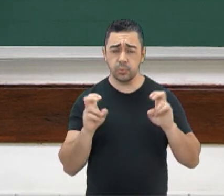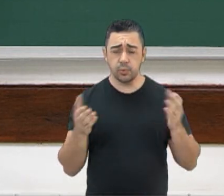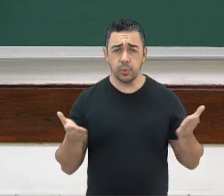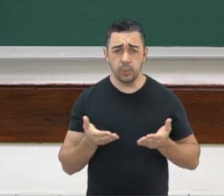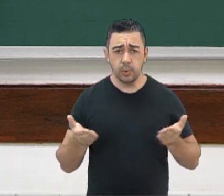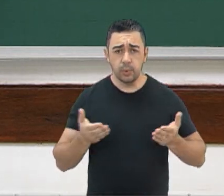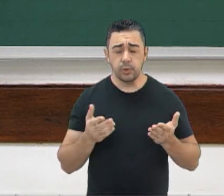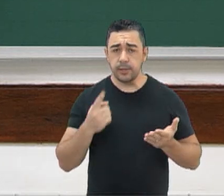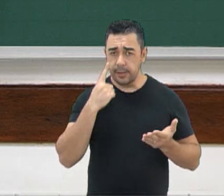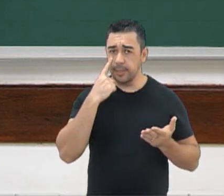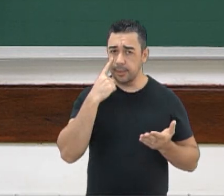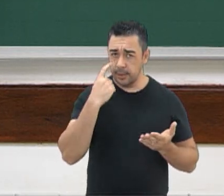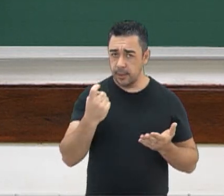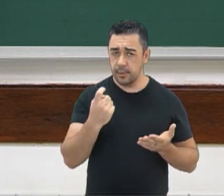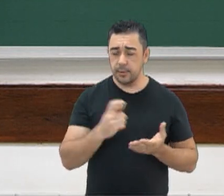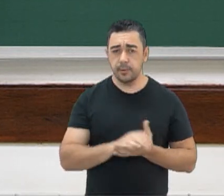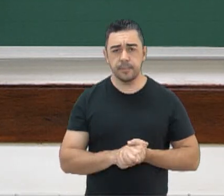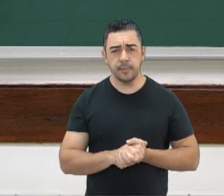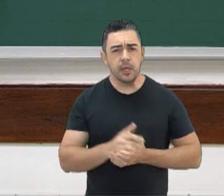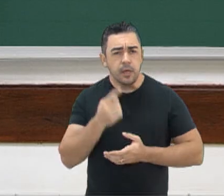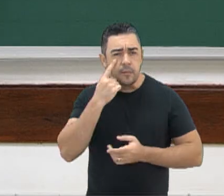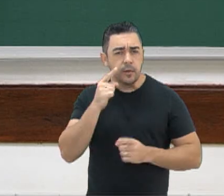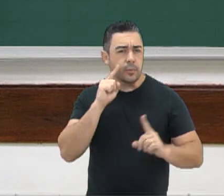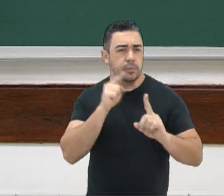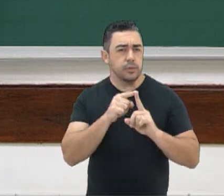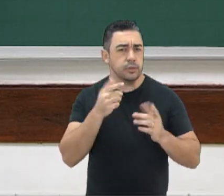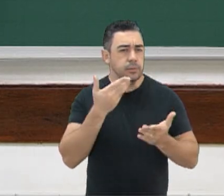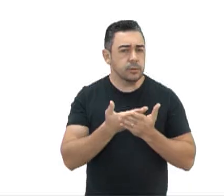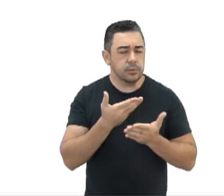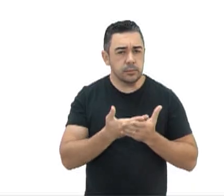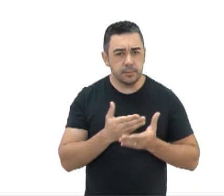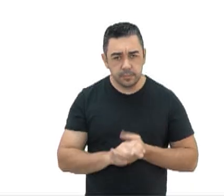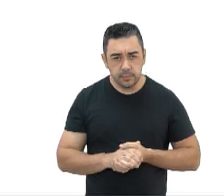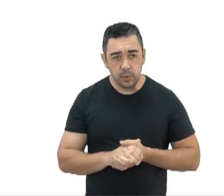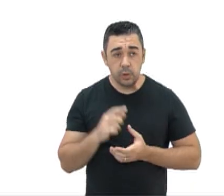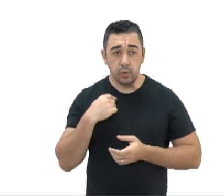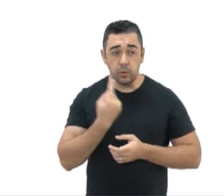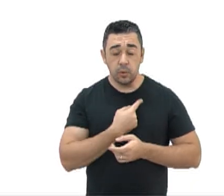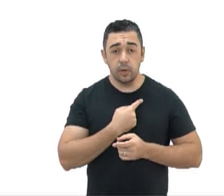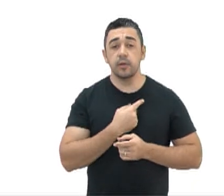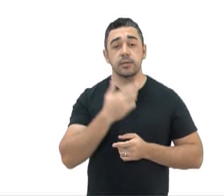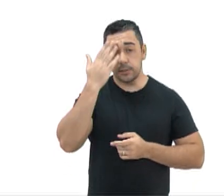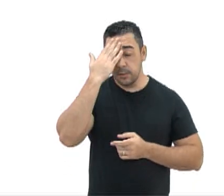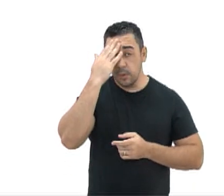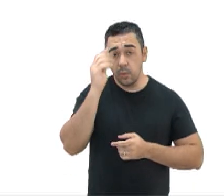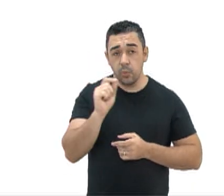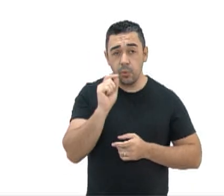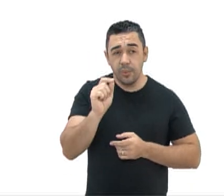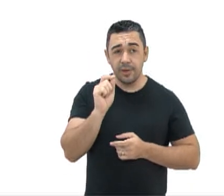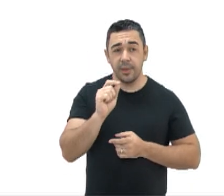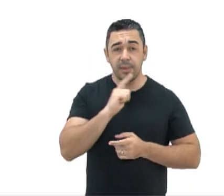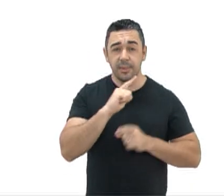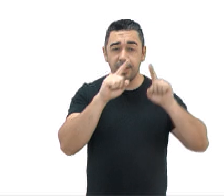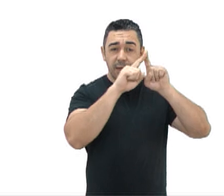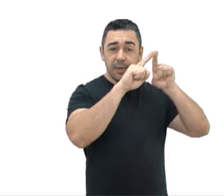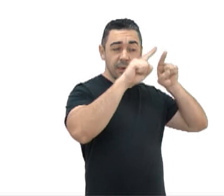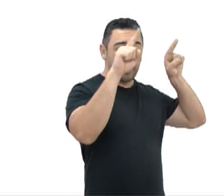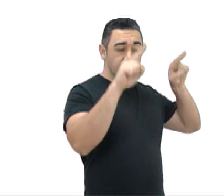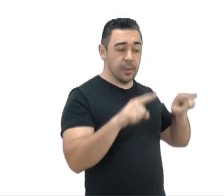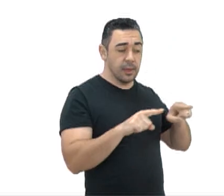é muito interessante. Veja o objetivo da aula. Nós vamos reconhecer a tela enquanto um